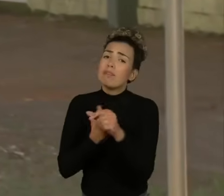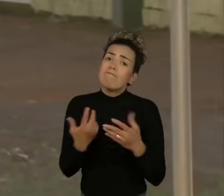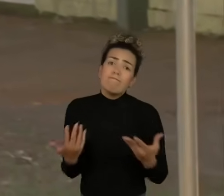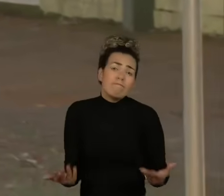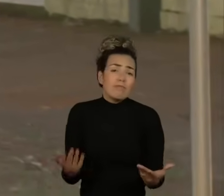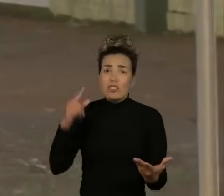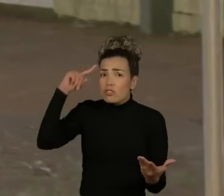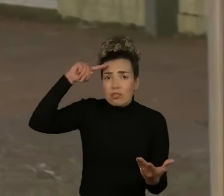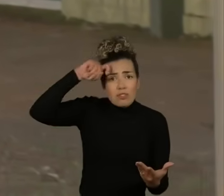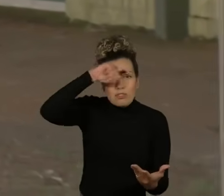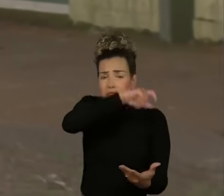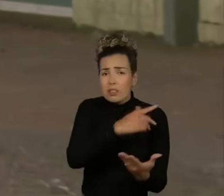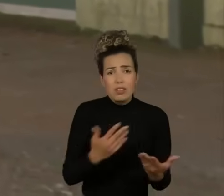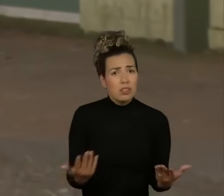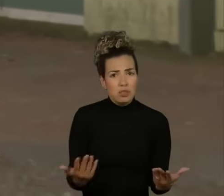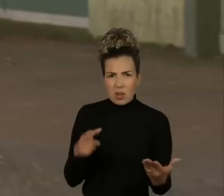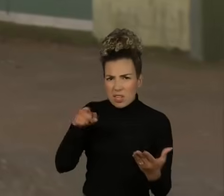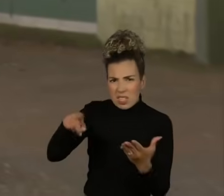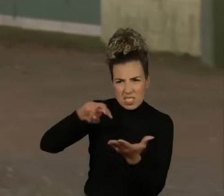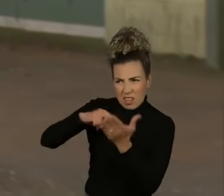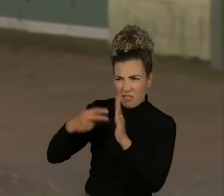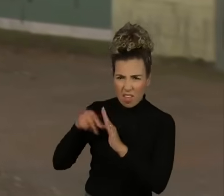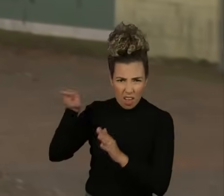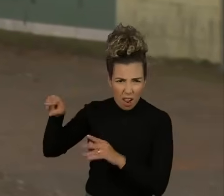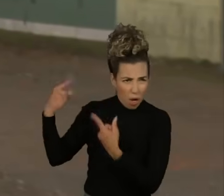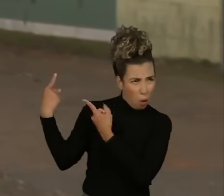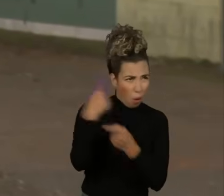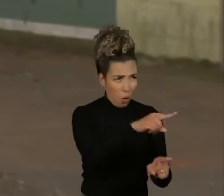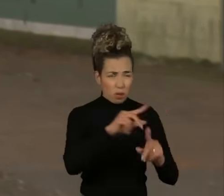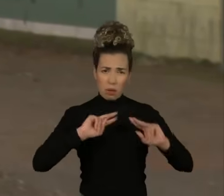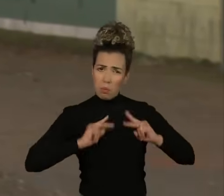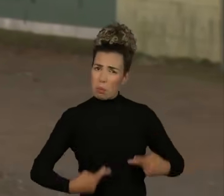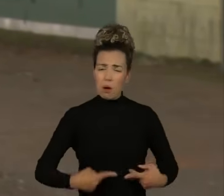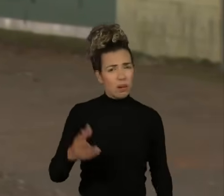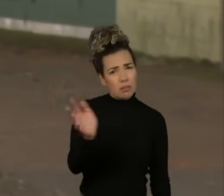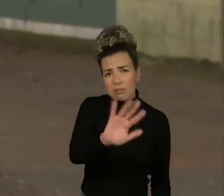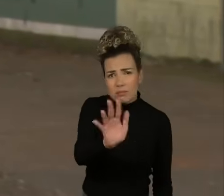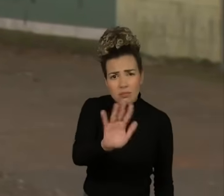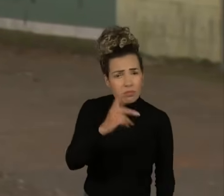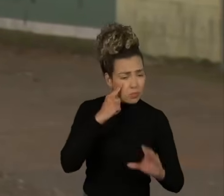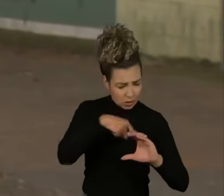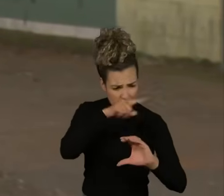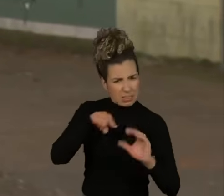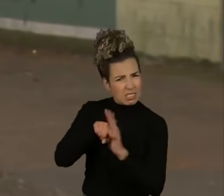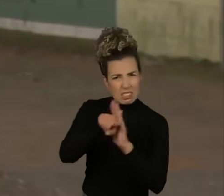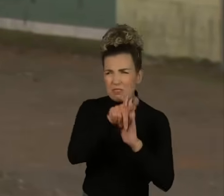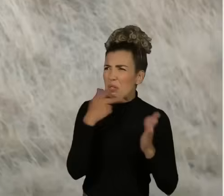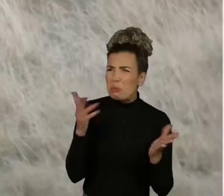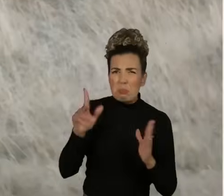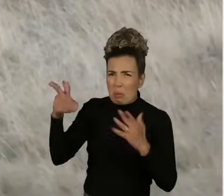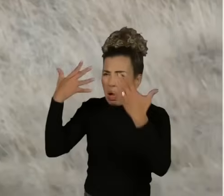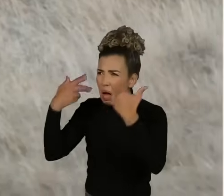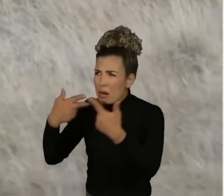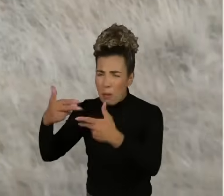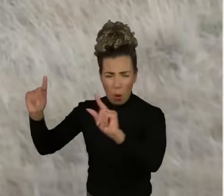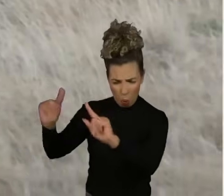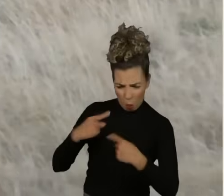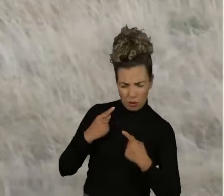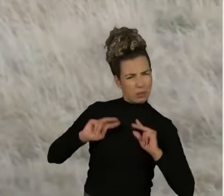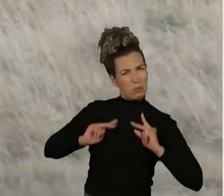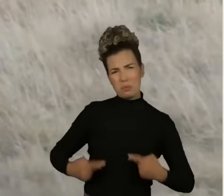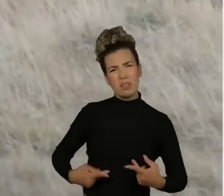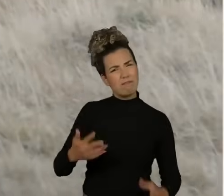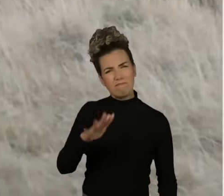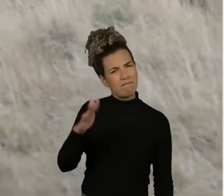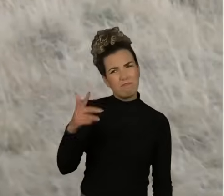falando no risco de ataques a seres humanos, porque, segundo especialistas, isso é muito raro. De uma maneira geral, nenhum